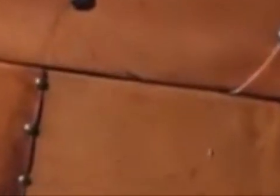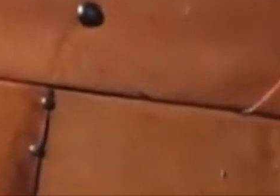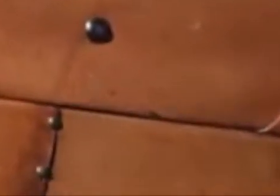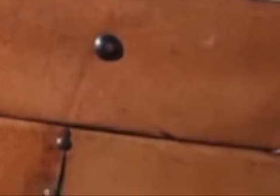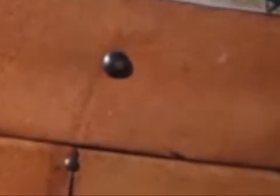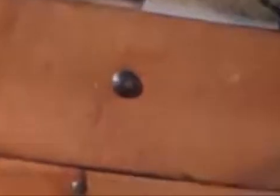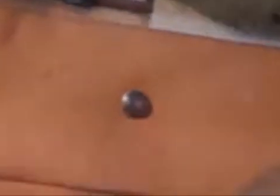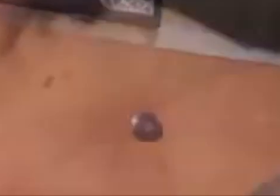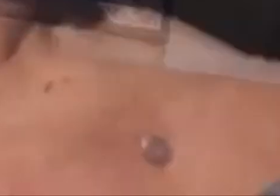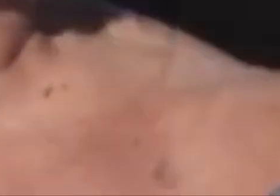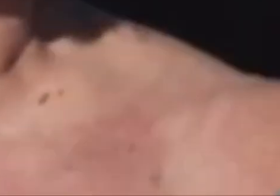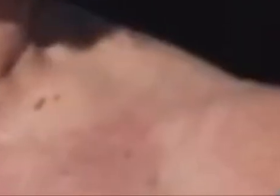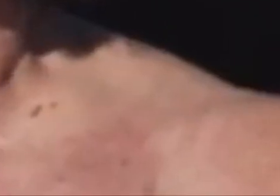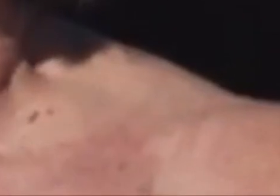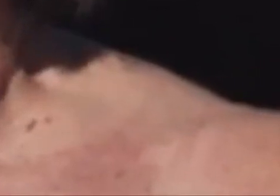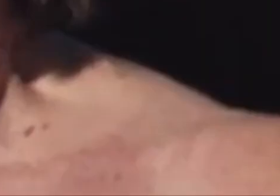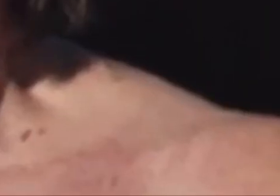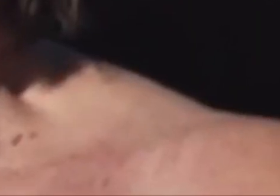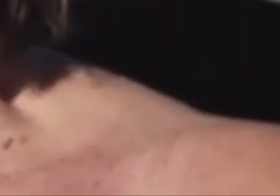C